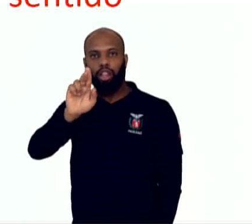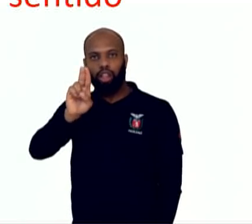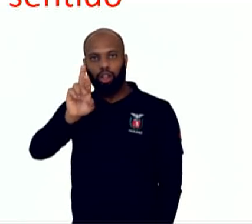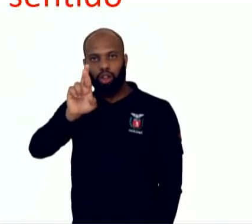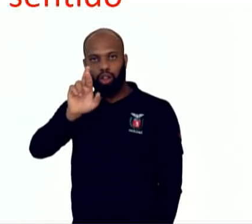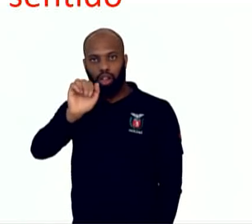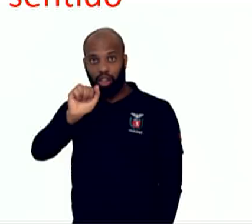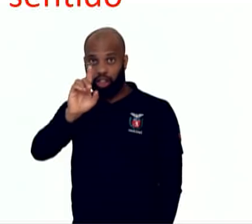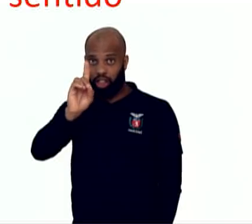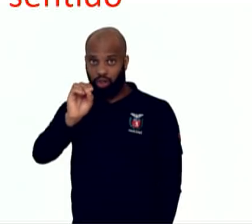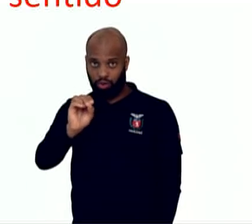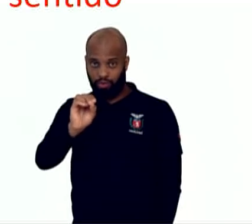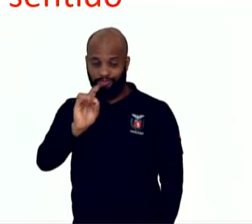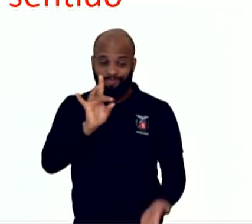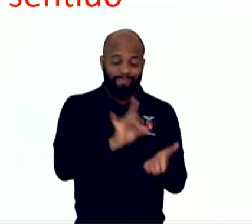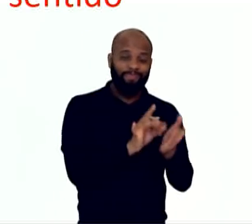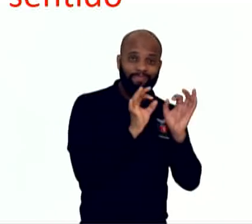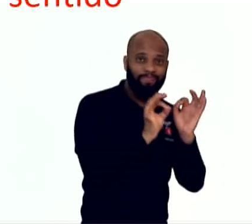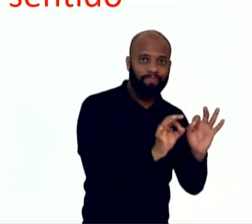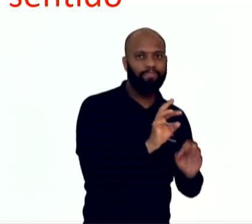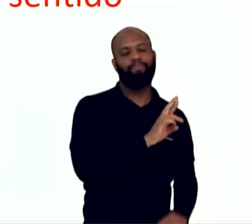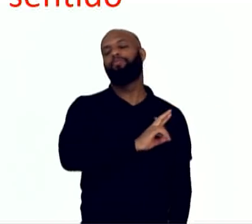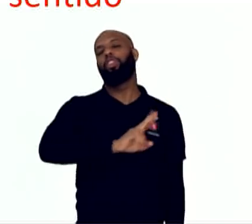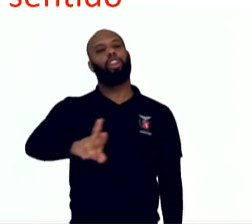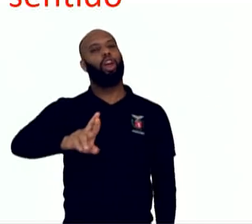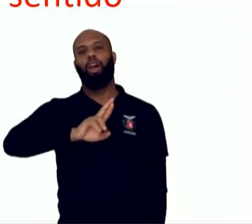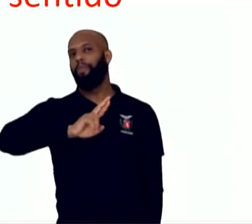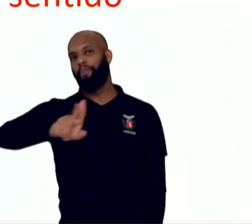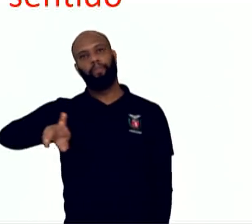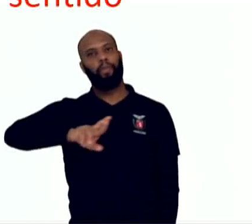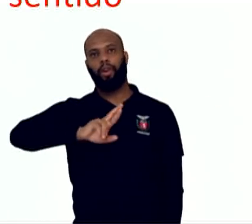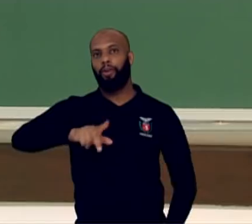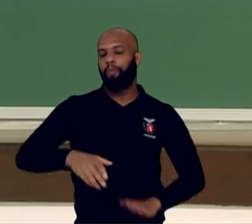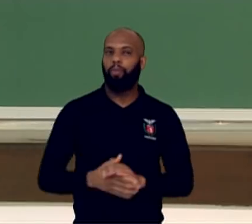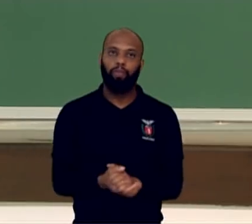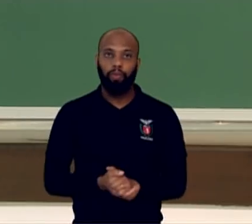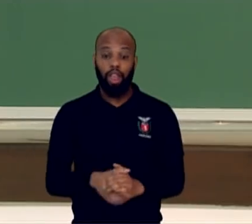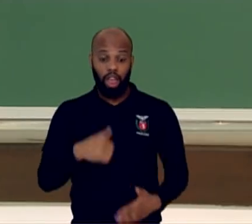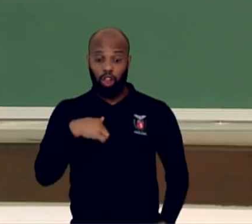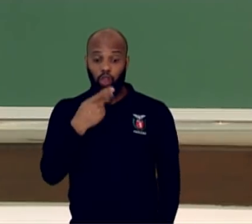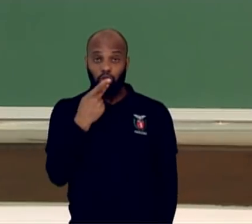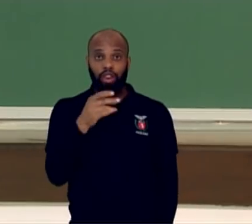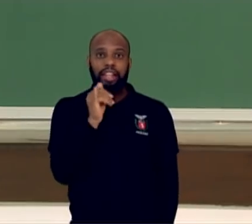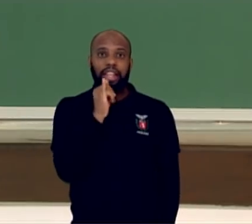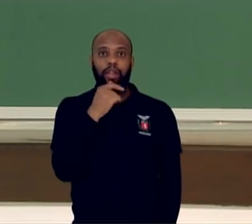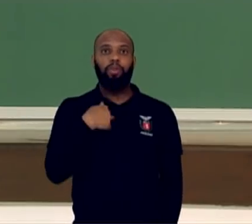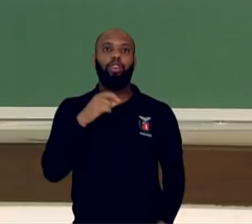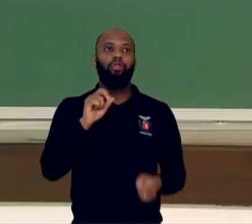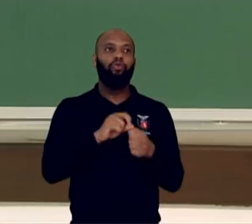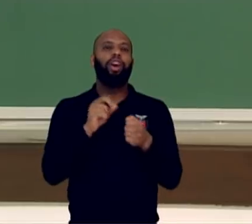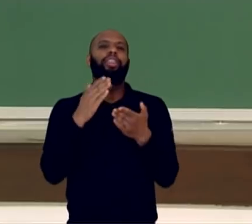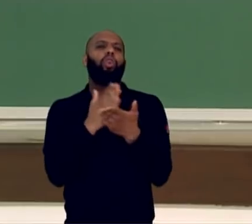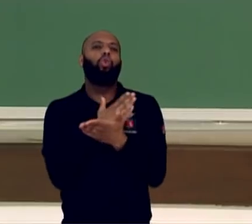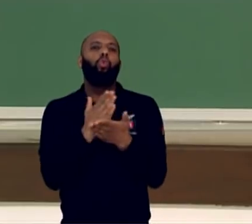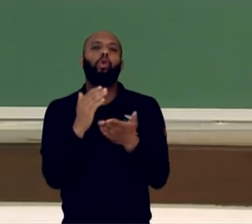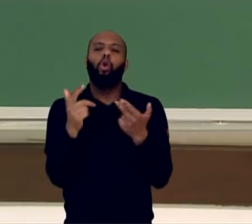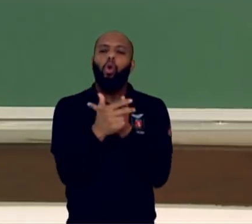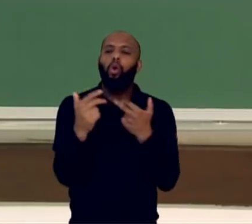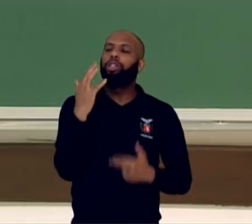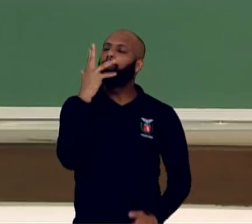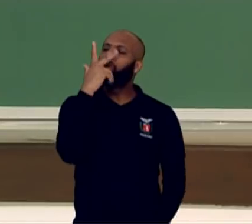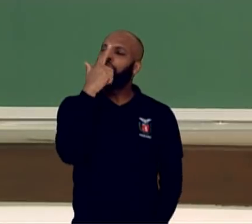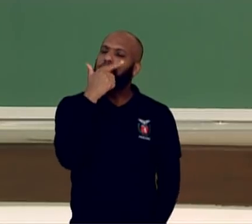Tudo bem? Estou querendo dizer aqui que quando eu faço um gesto bonito, planto